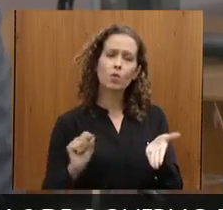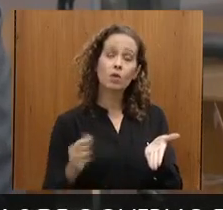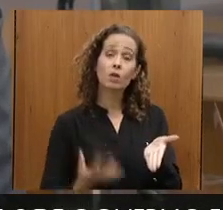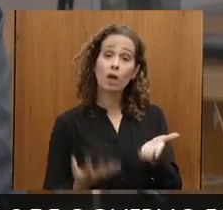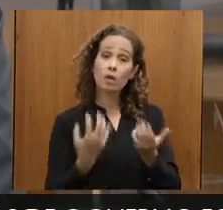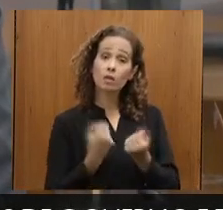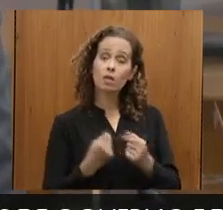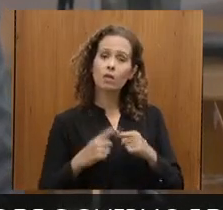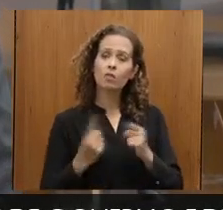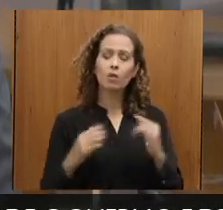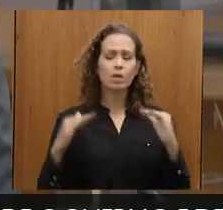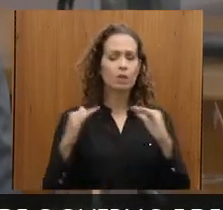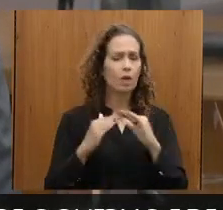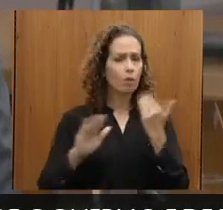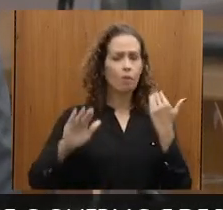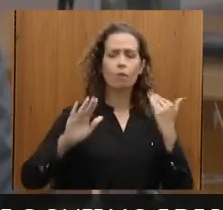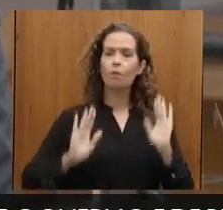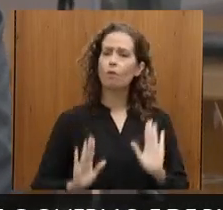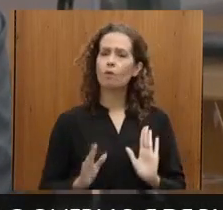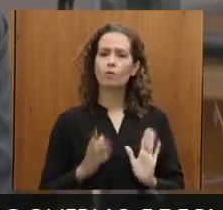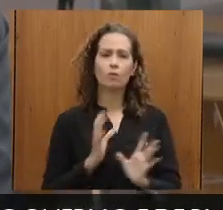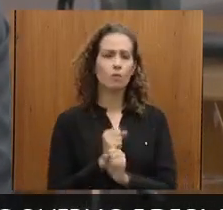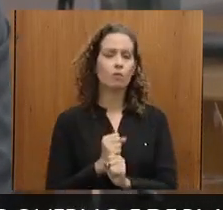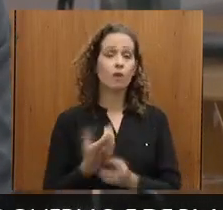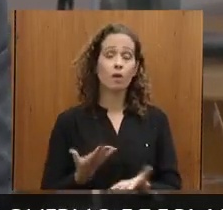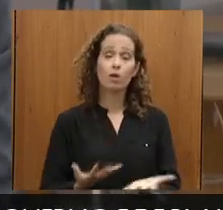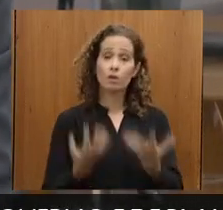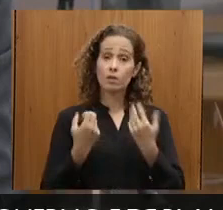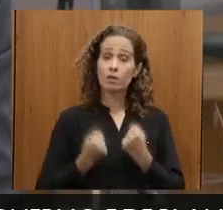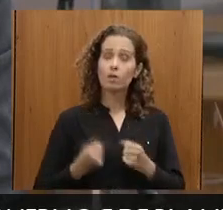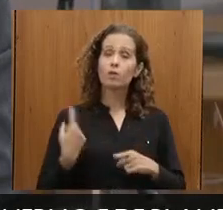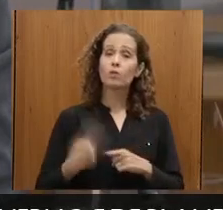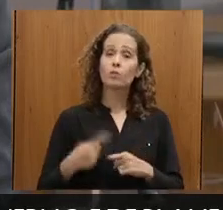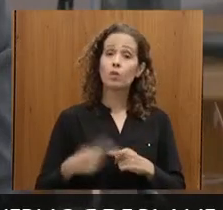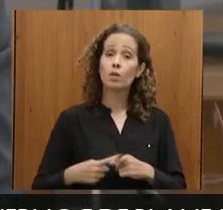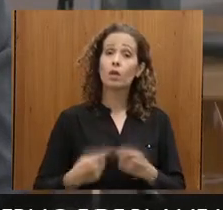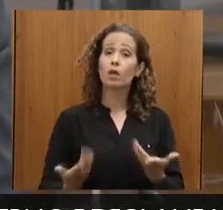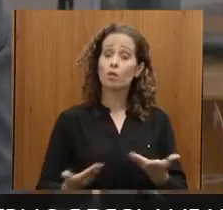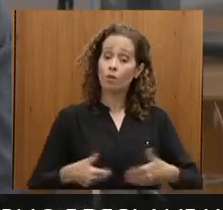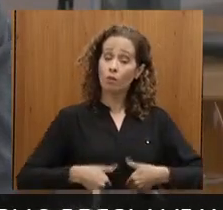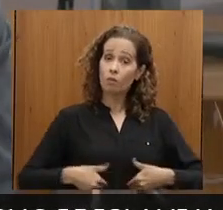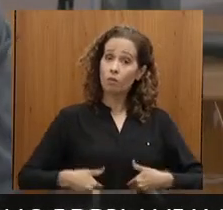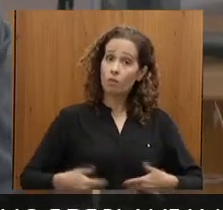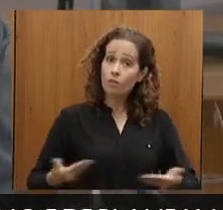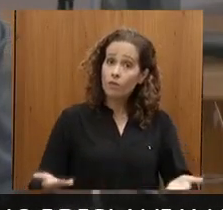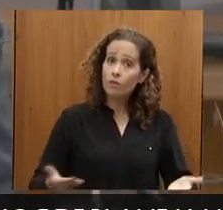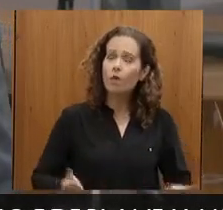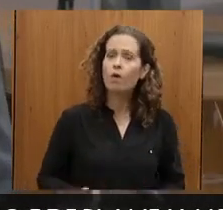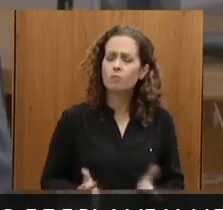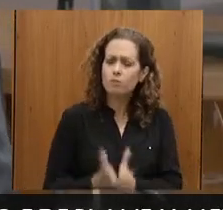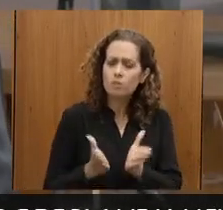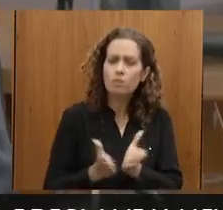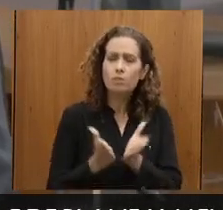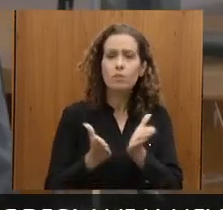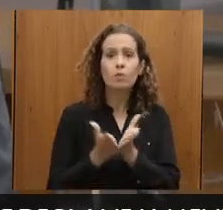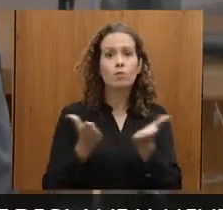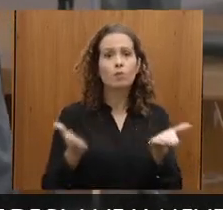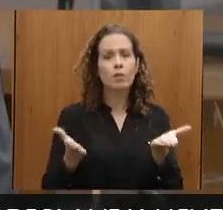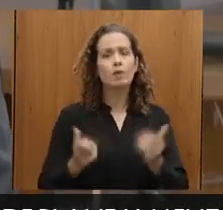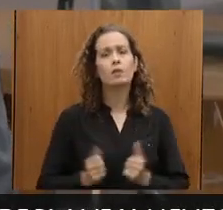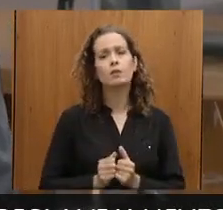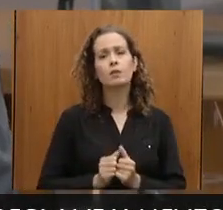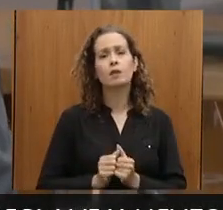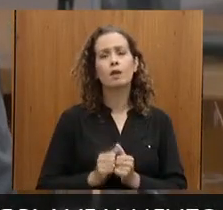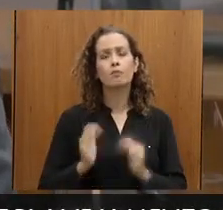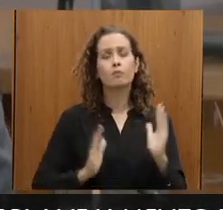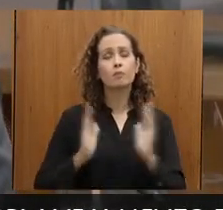aceito, mas não estou de acordo com o valor, estou aceitando porque estou passando fome, estou em situação de miserabilidade, as coisas